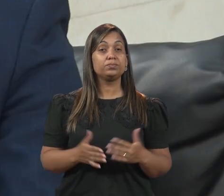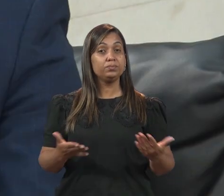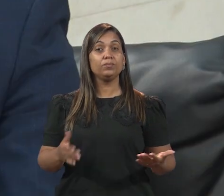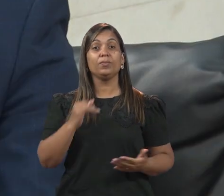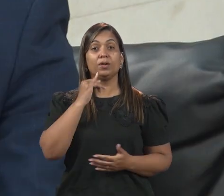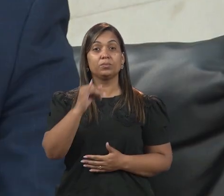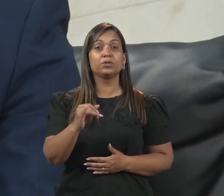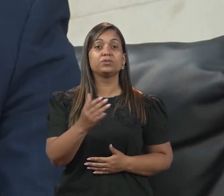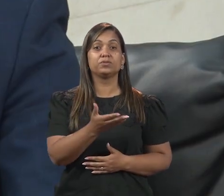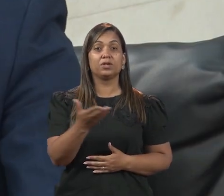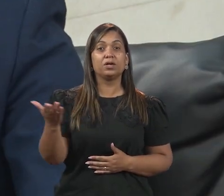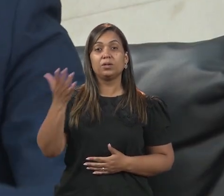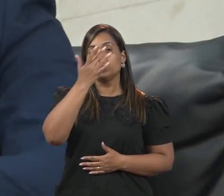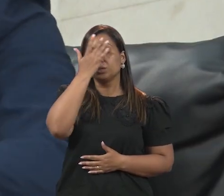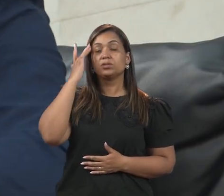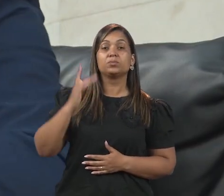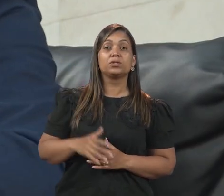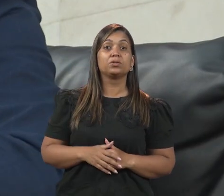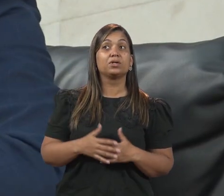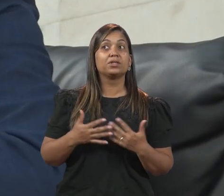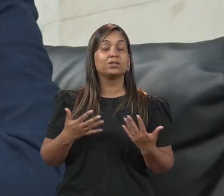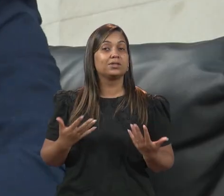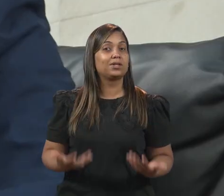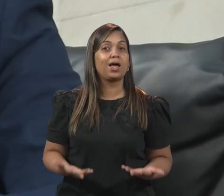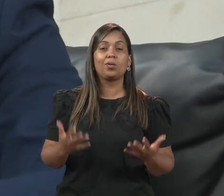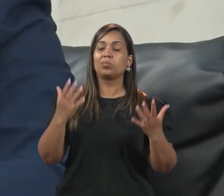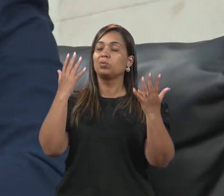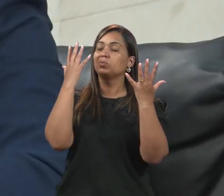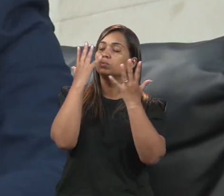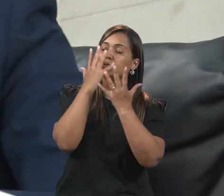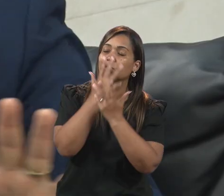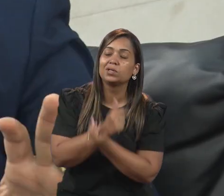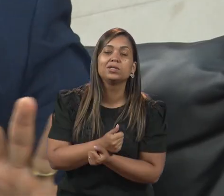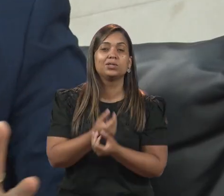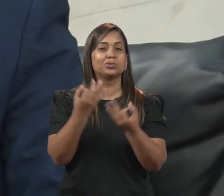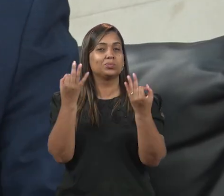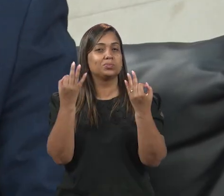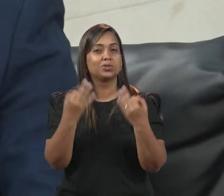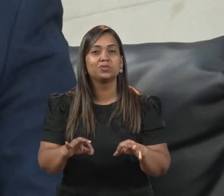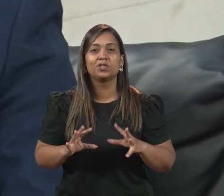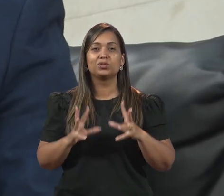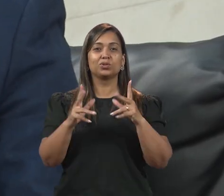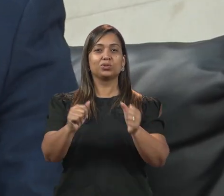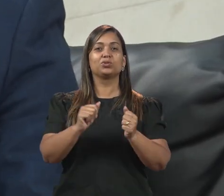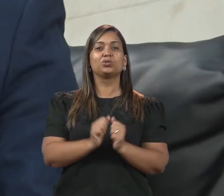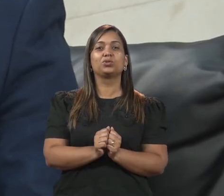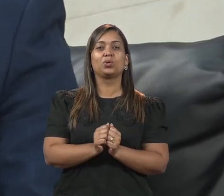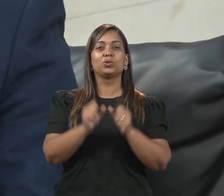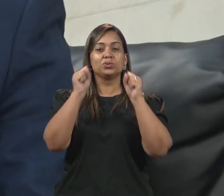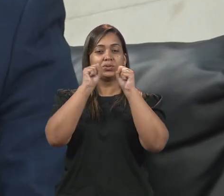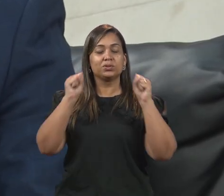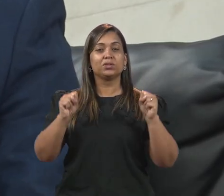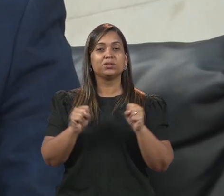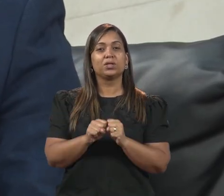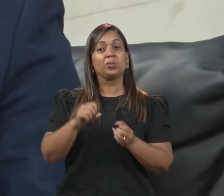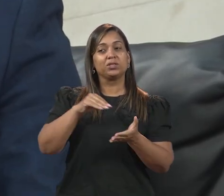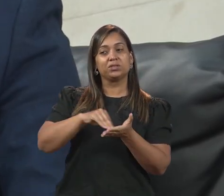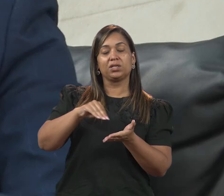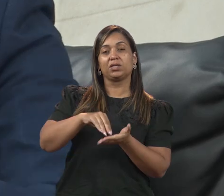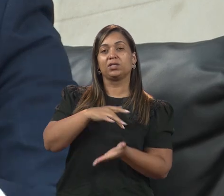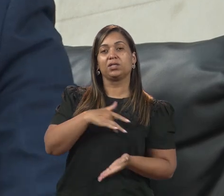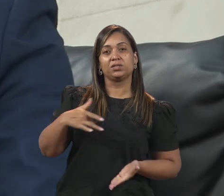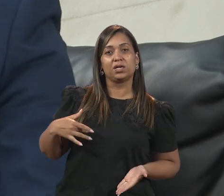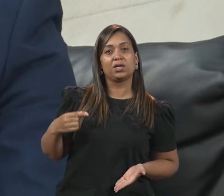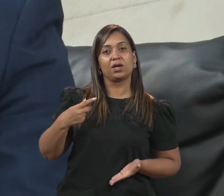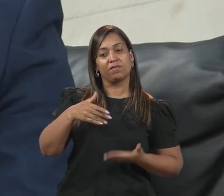posso garantir para os nossos telespectadores que está ficando muito lindo, muito perfeito, todo o sistema de tecnologia da Secretaria da Saúde e